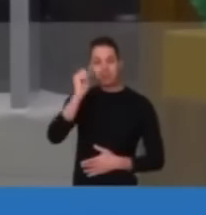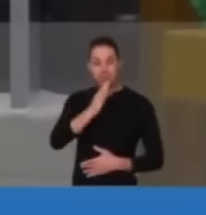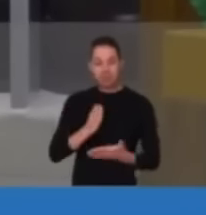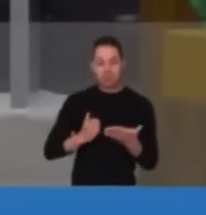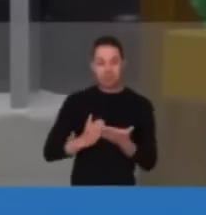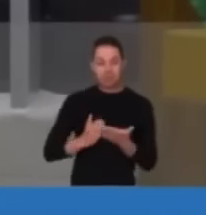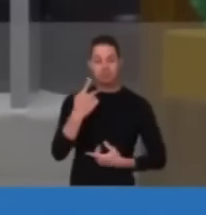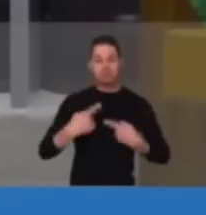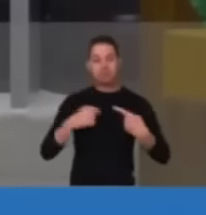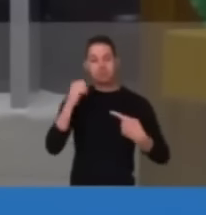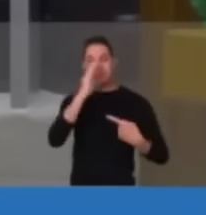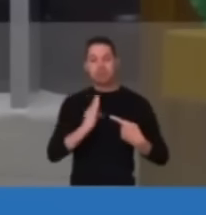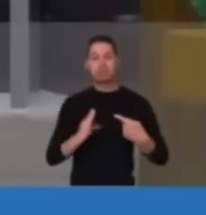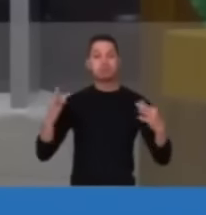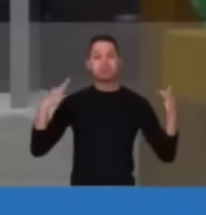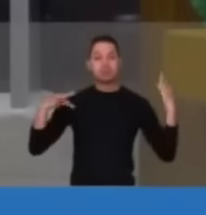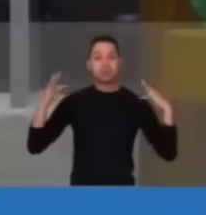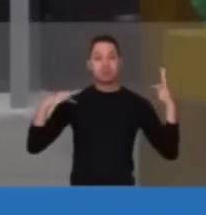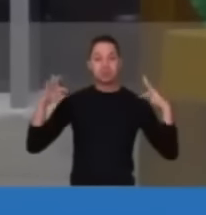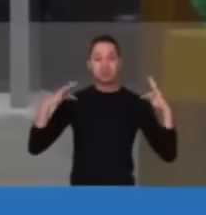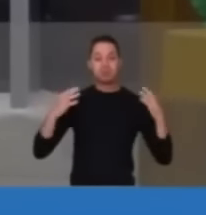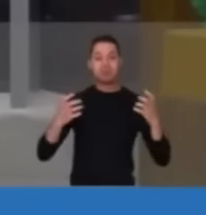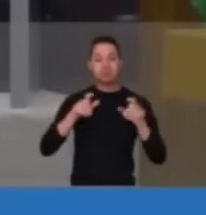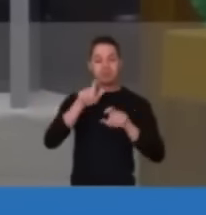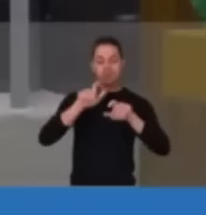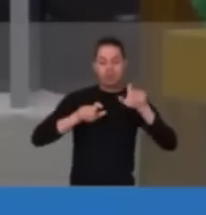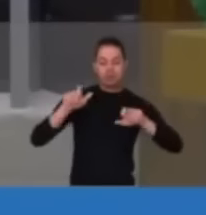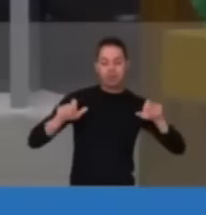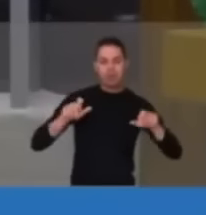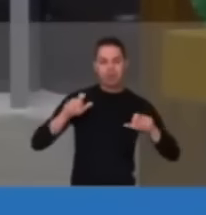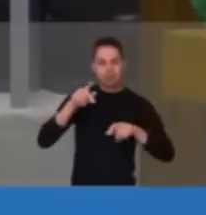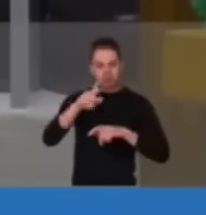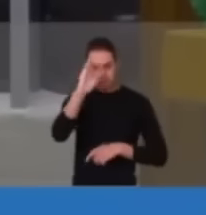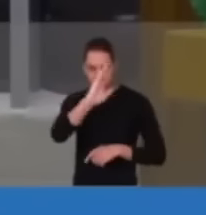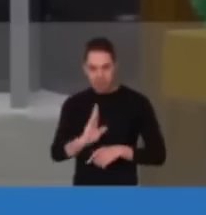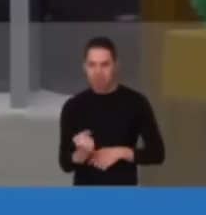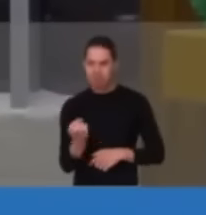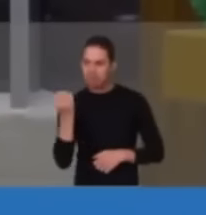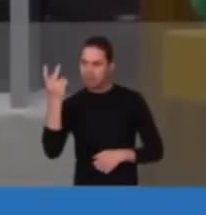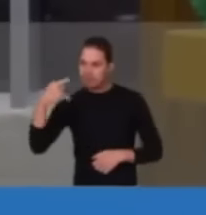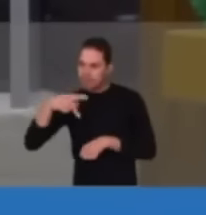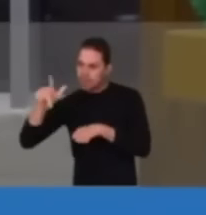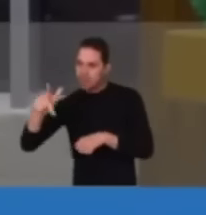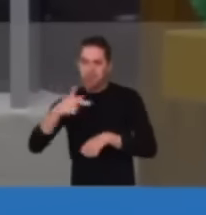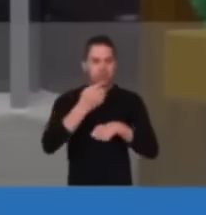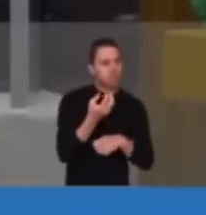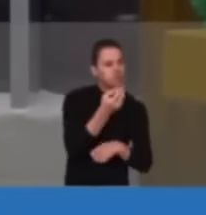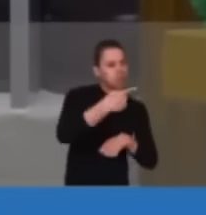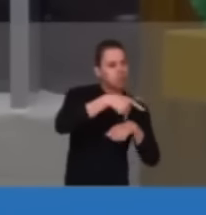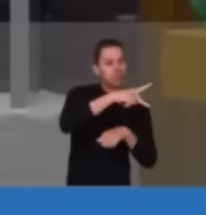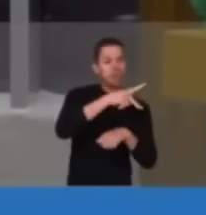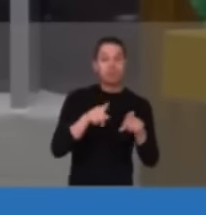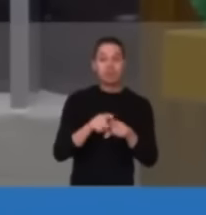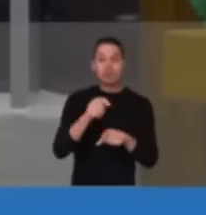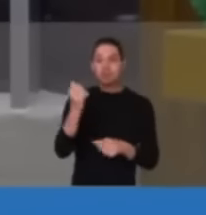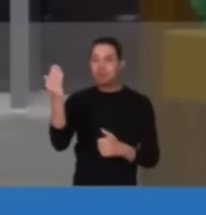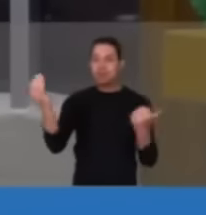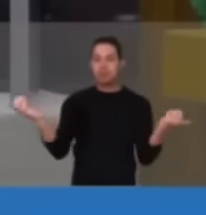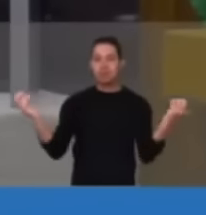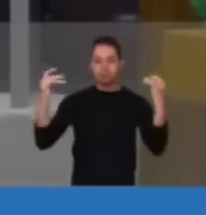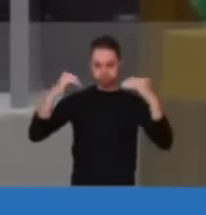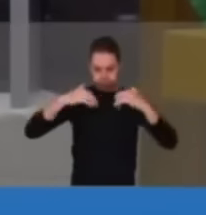política nacional do Turismo para que os brasileiros possam viajar pro mundo e pro mundo viajar pro Brasil pras nossas imensas riquezas que nós temos no nosso